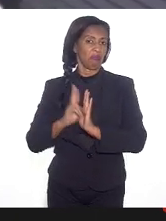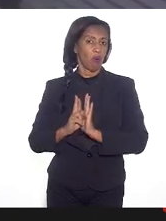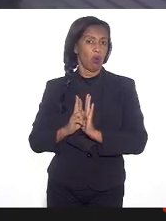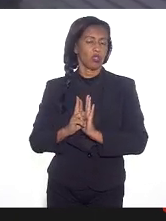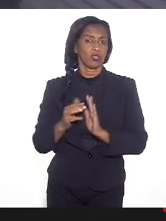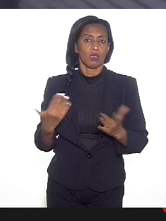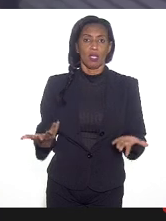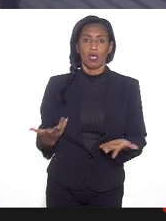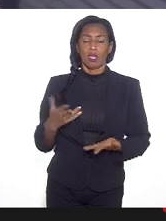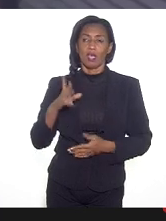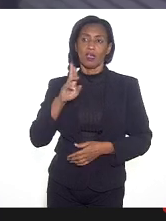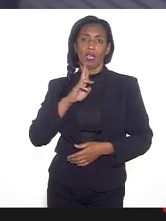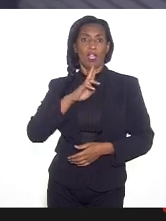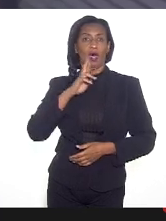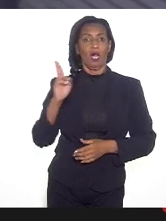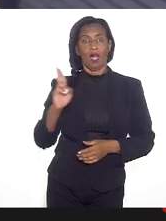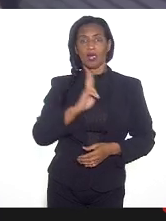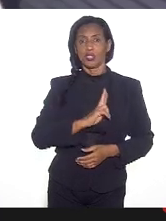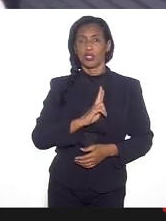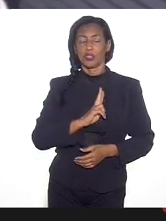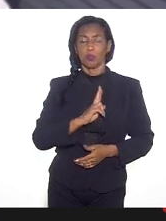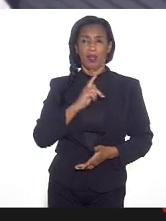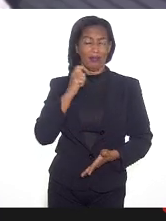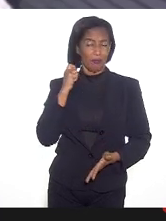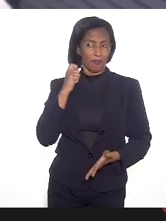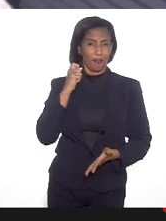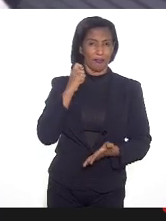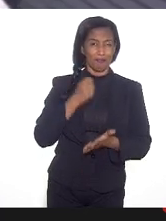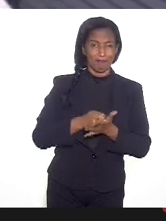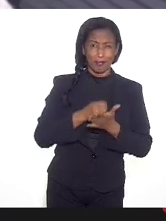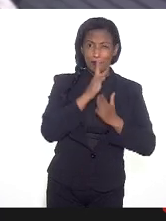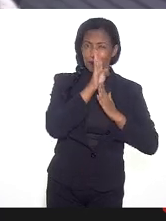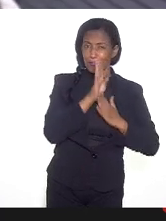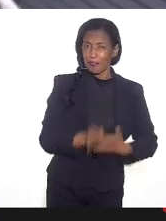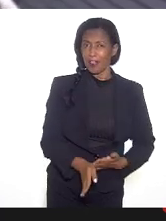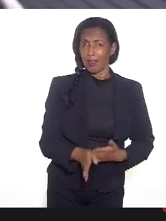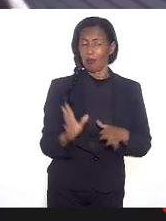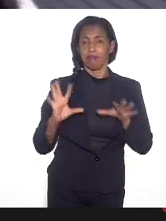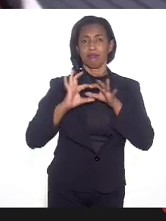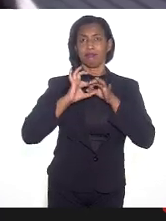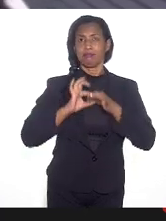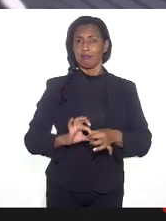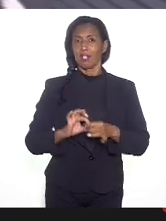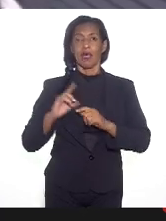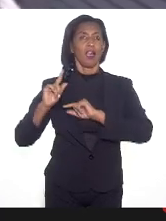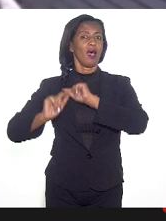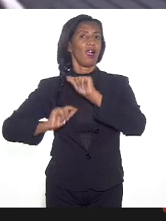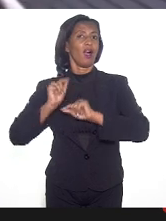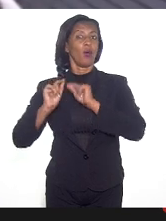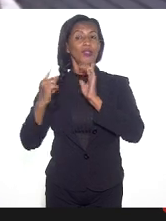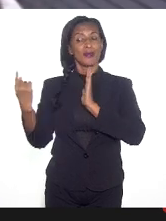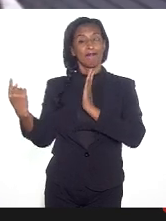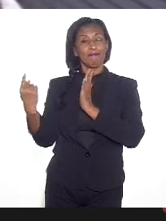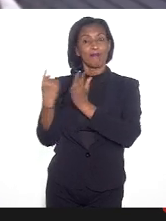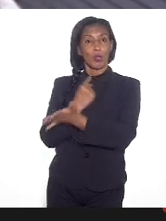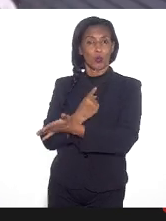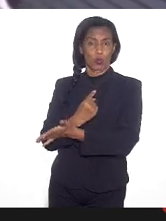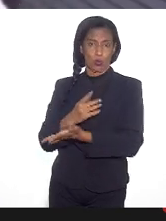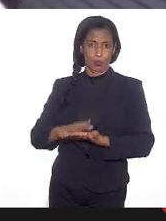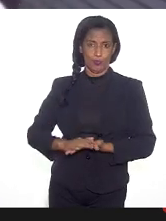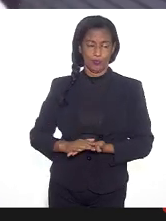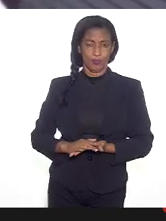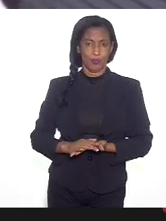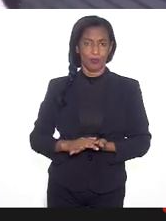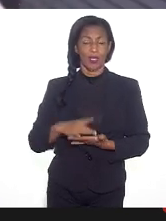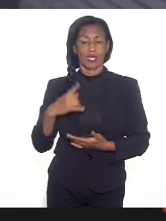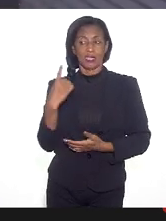as respostas elas são muito fiéis, né, muito ligadas a que realmente é o que se perguntou. Né? Então,